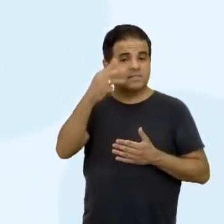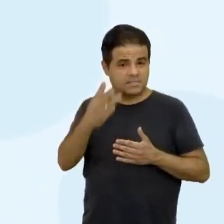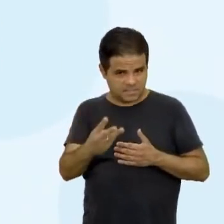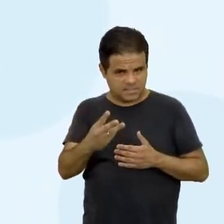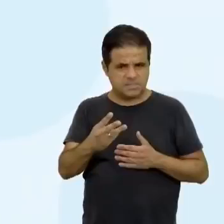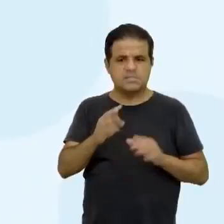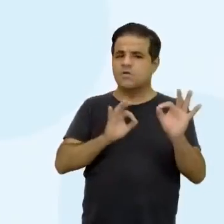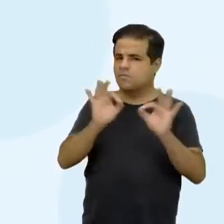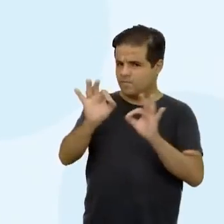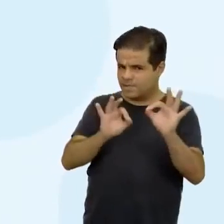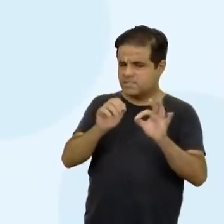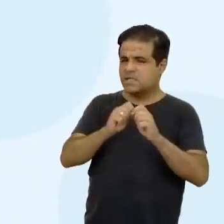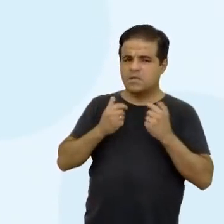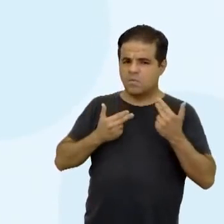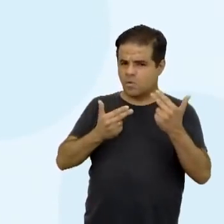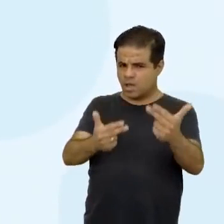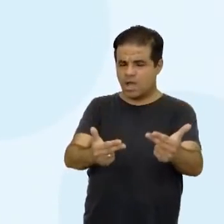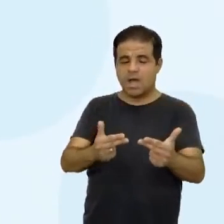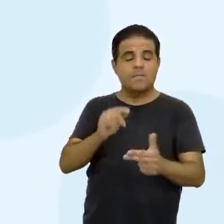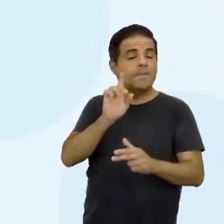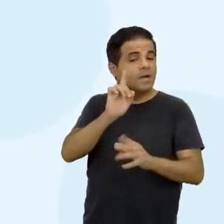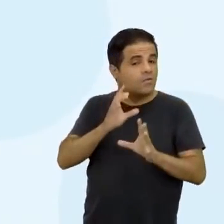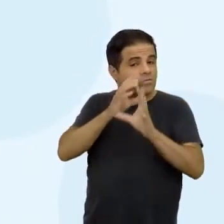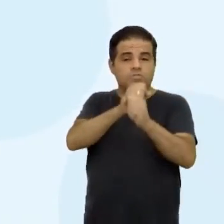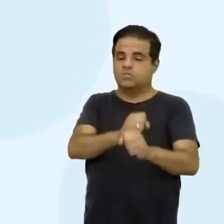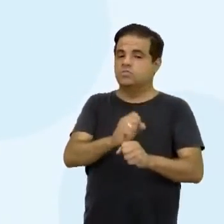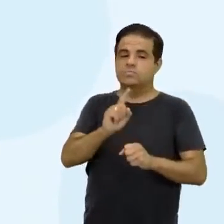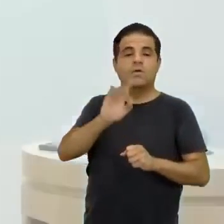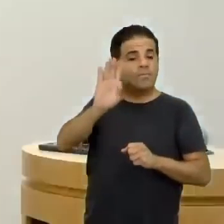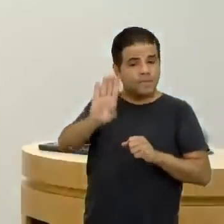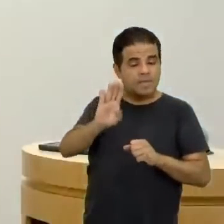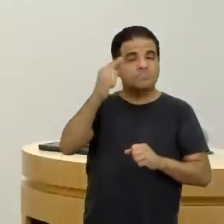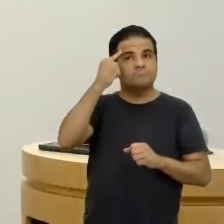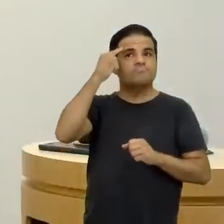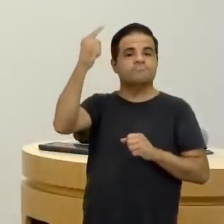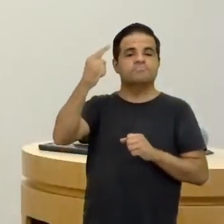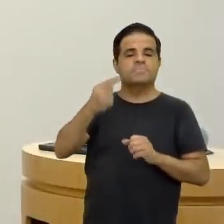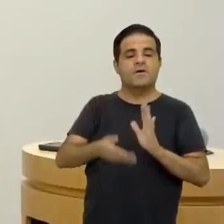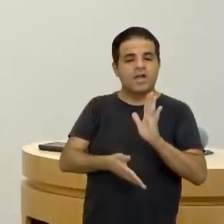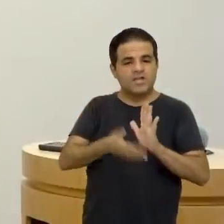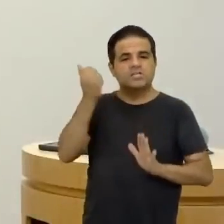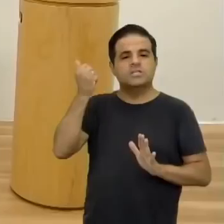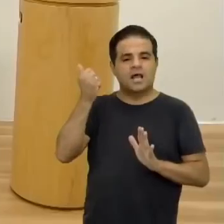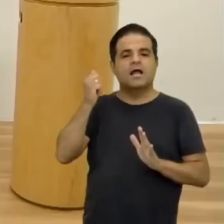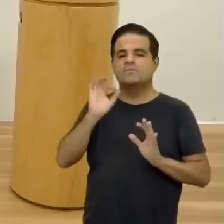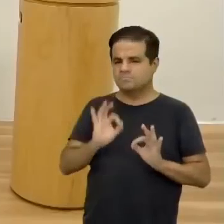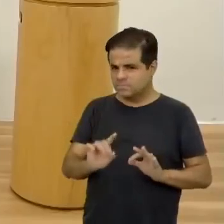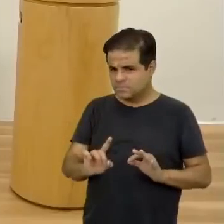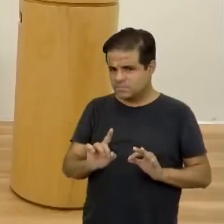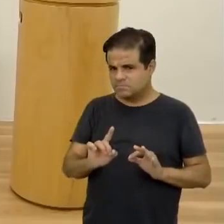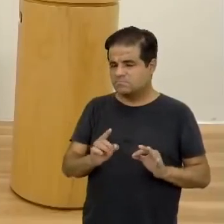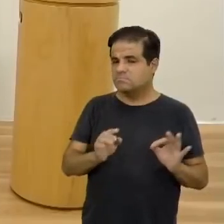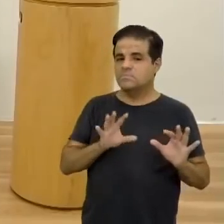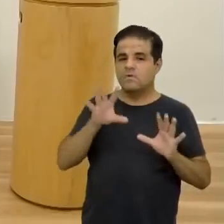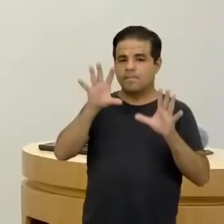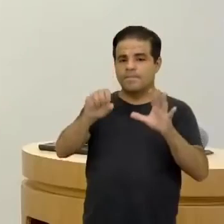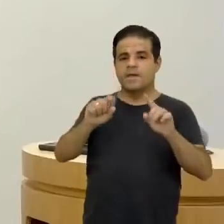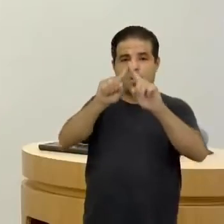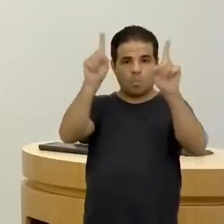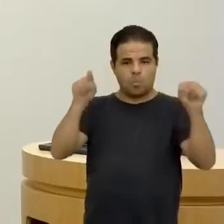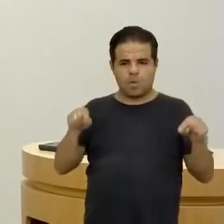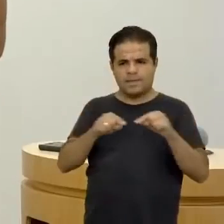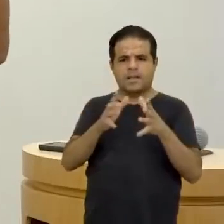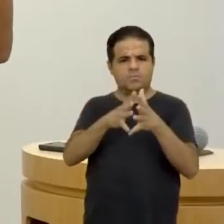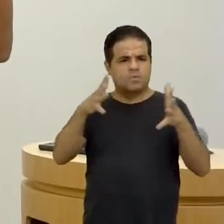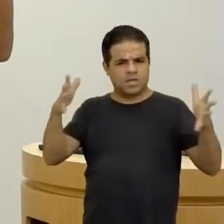73 eu vou fazer a mesma coisa só que em vez de somar o b a gente vai retirar o berço Então vamos pegar um